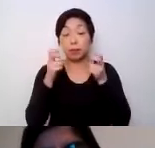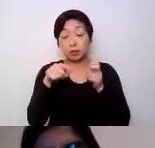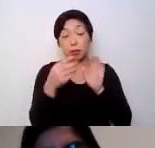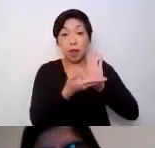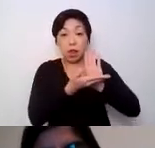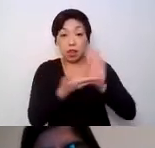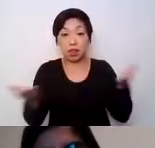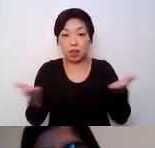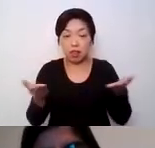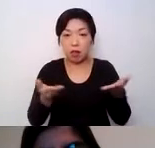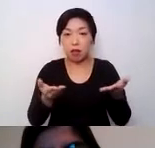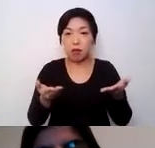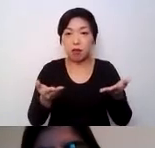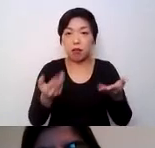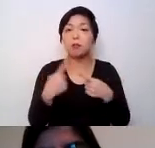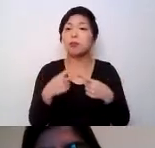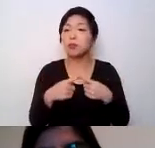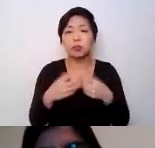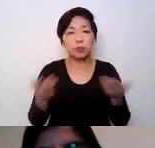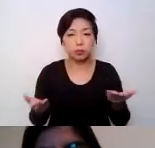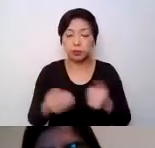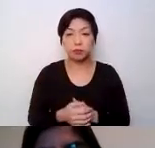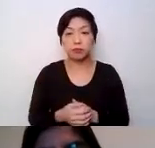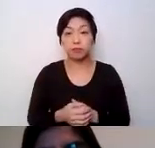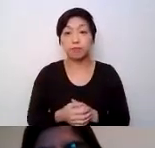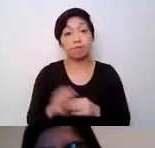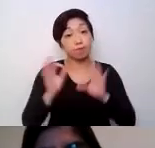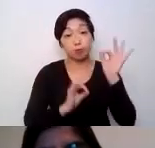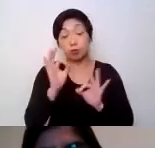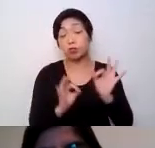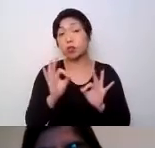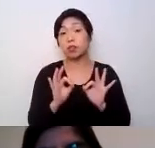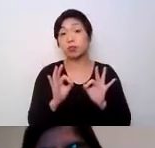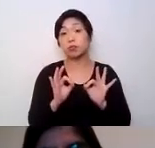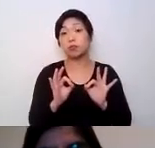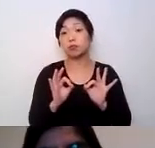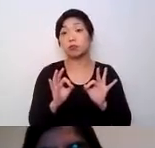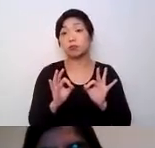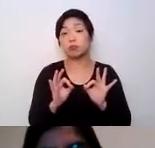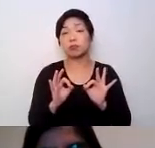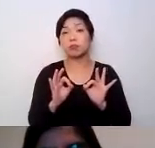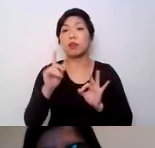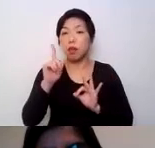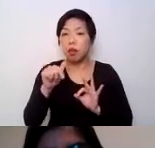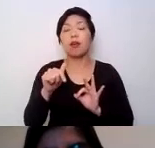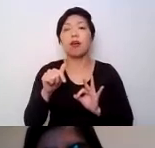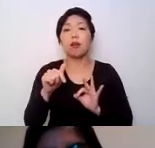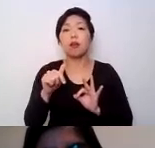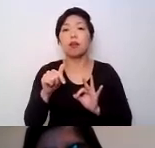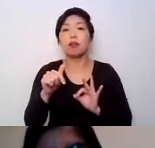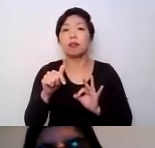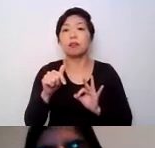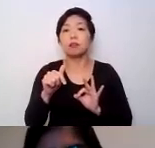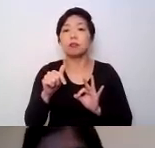aparecendo tanto né por que que a gente vê isso os projetos dela são projetos realmente que podem ser considerados um projeto